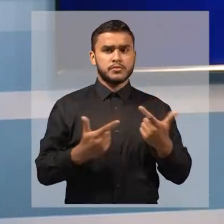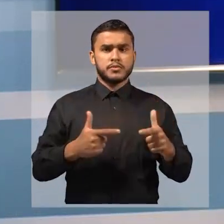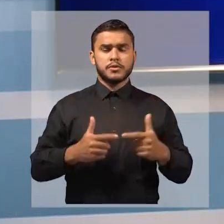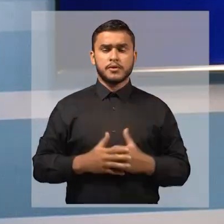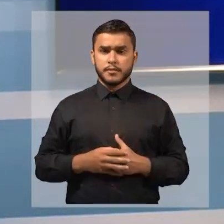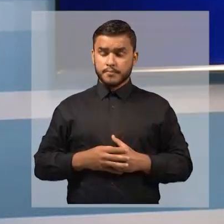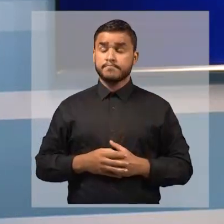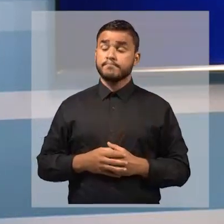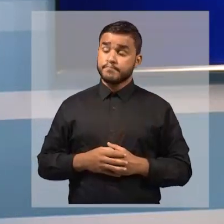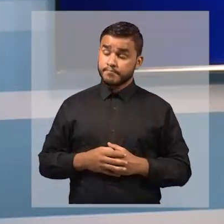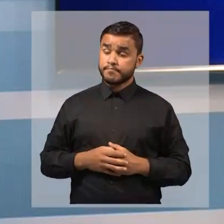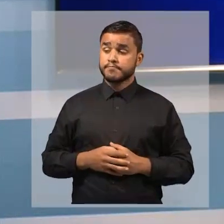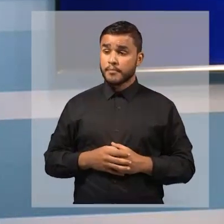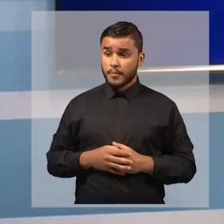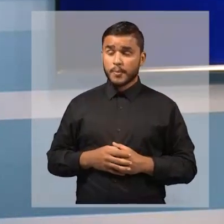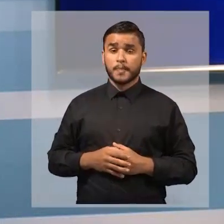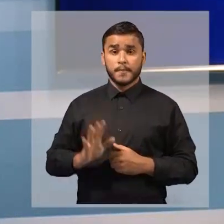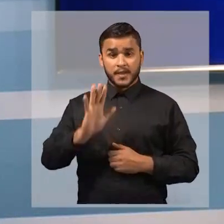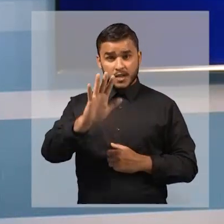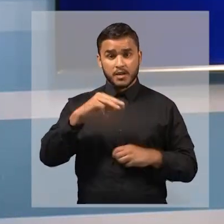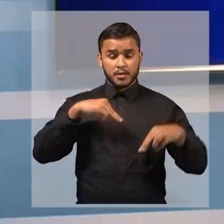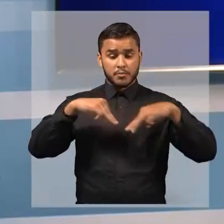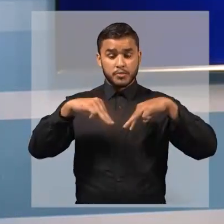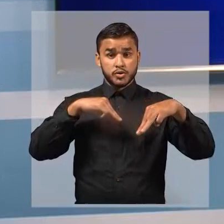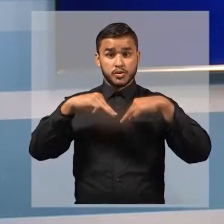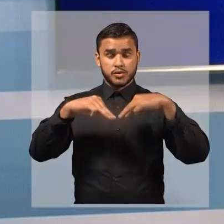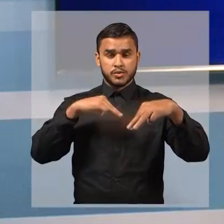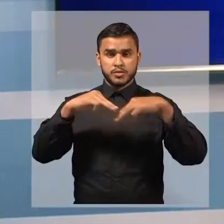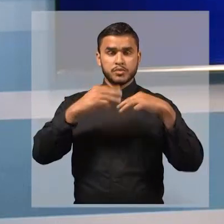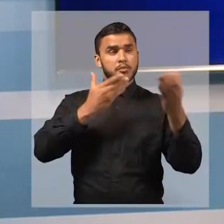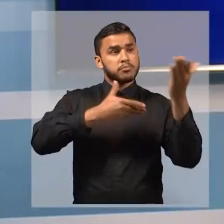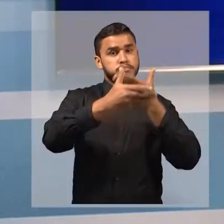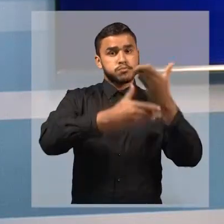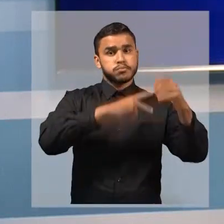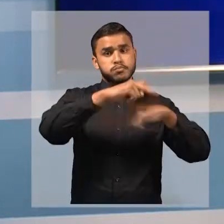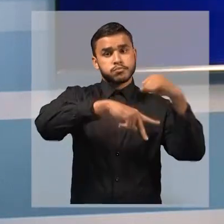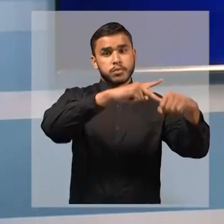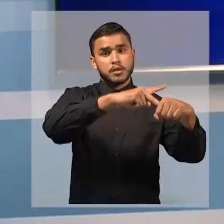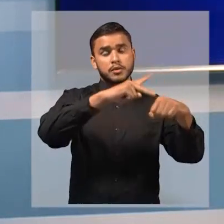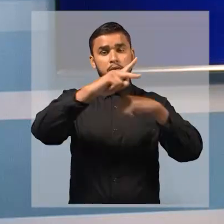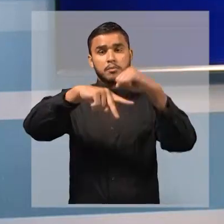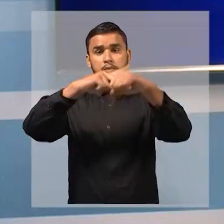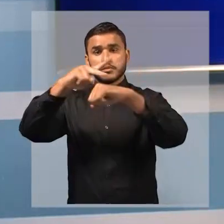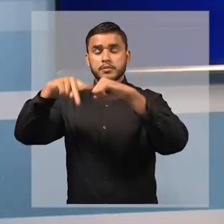Exteriores fez publicar uma nota dizendo que em todo o mundo,